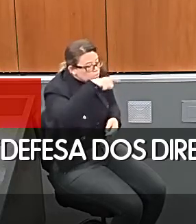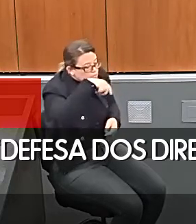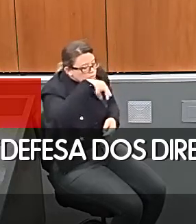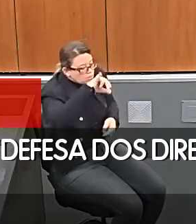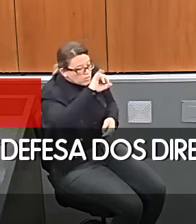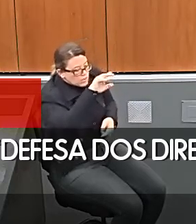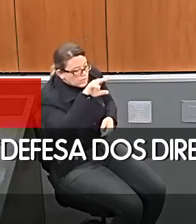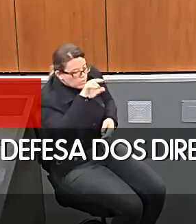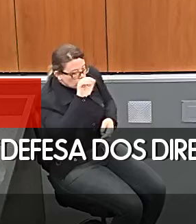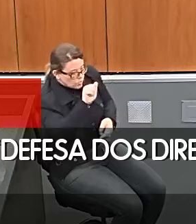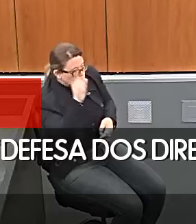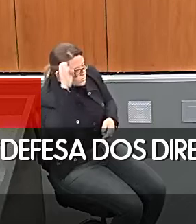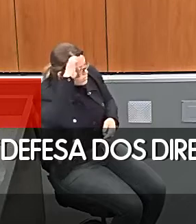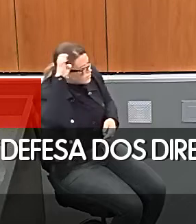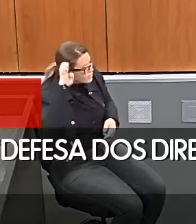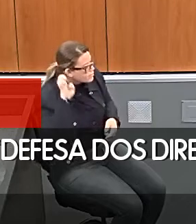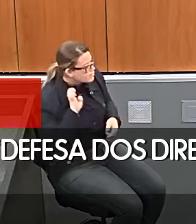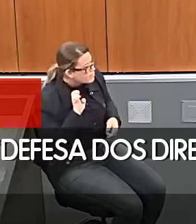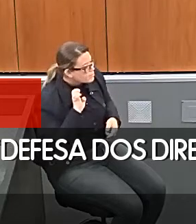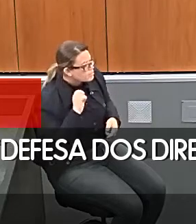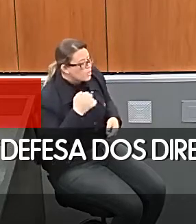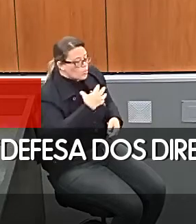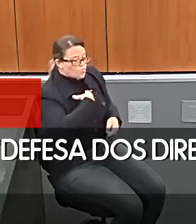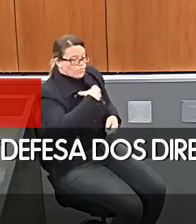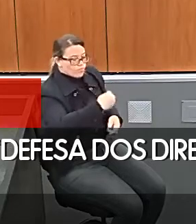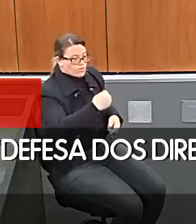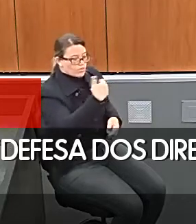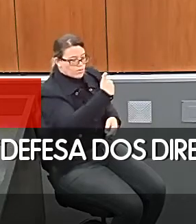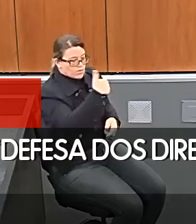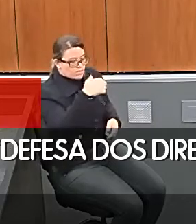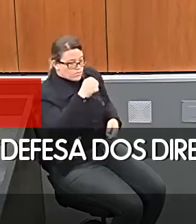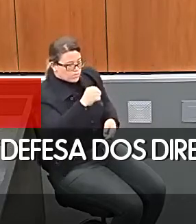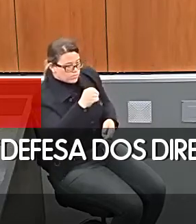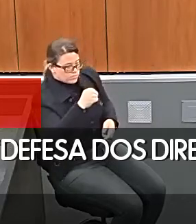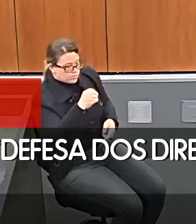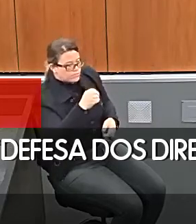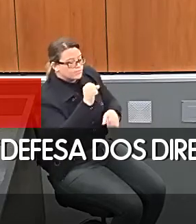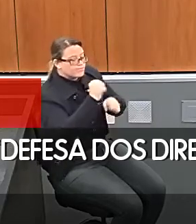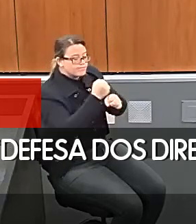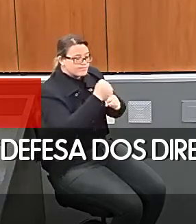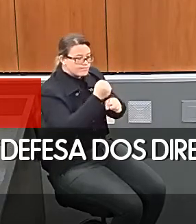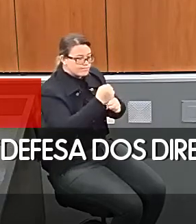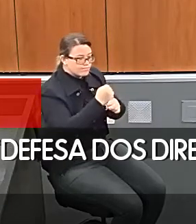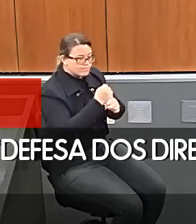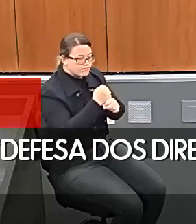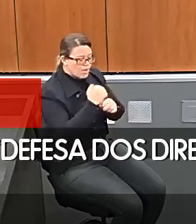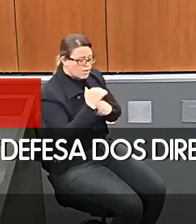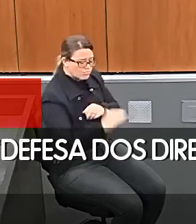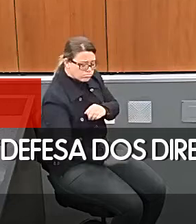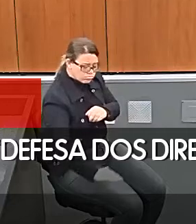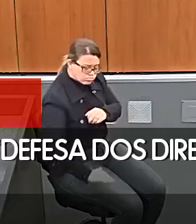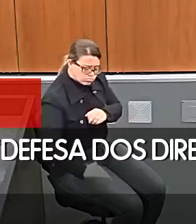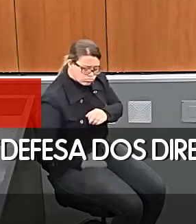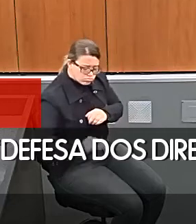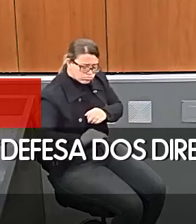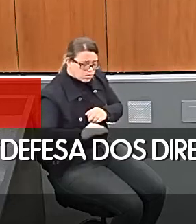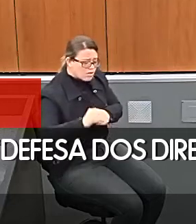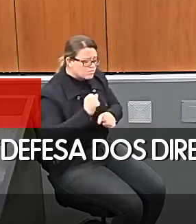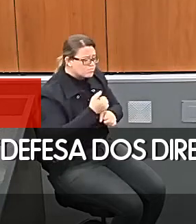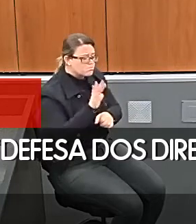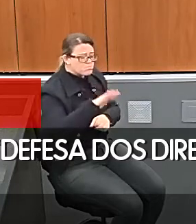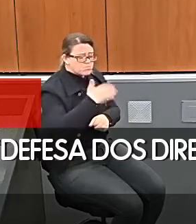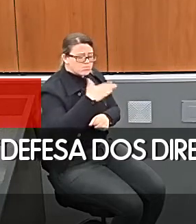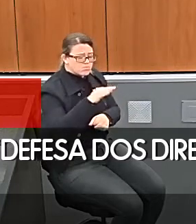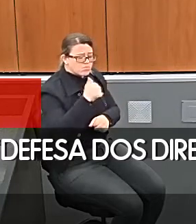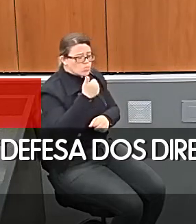de surdo, eu tenho um filho de 20 anos, e, desde o início, que descobri que ele era surdo, a partir de 1 ano de